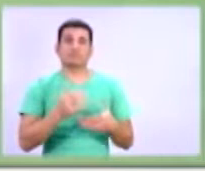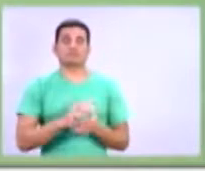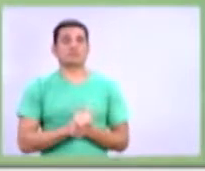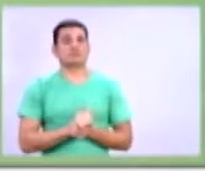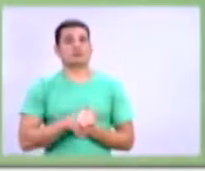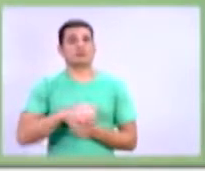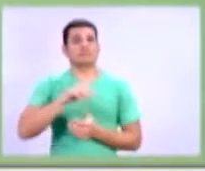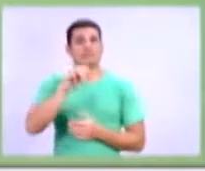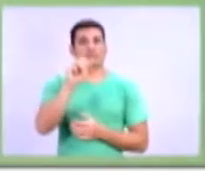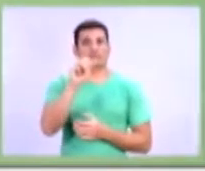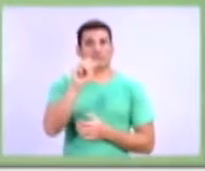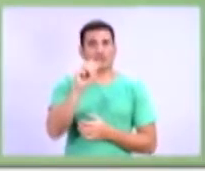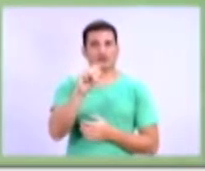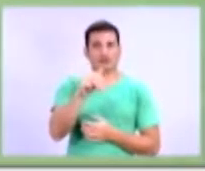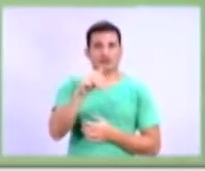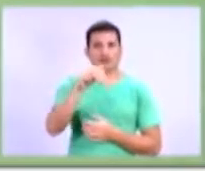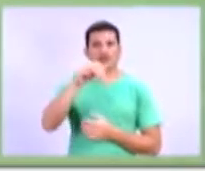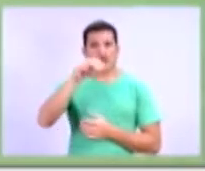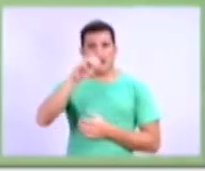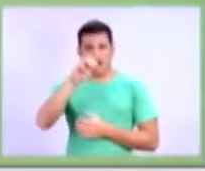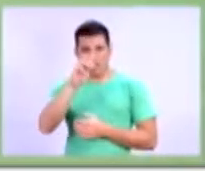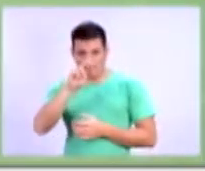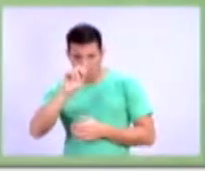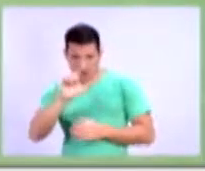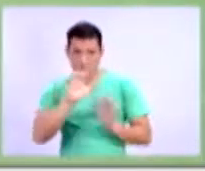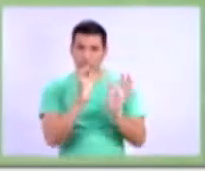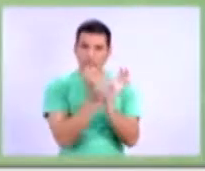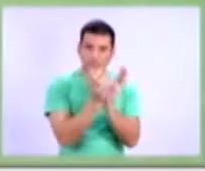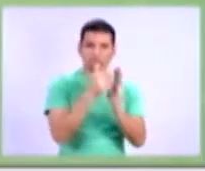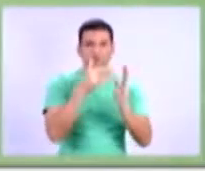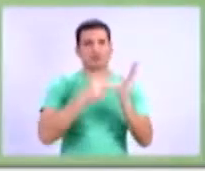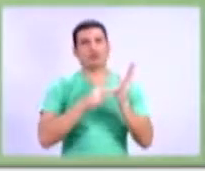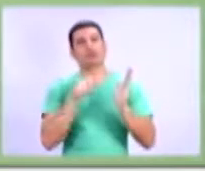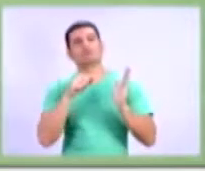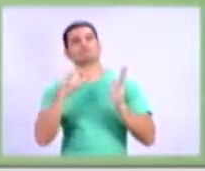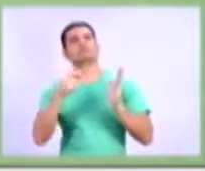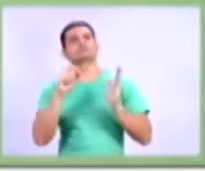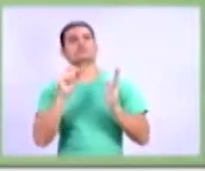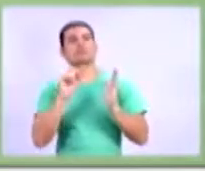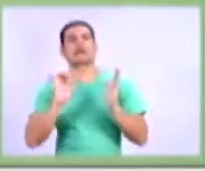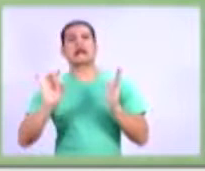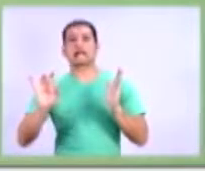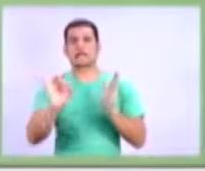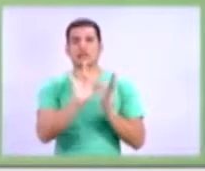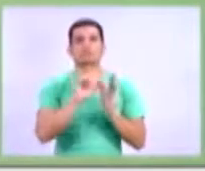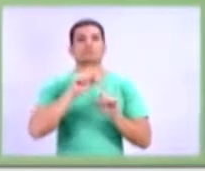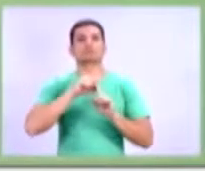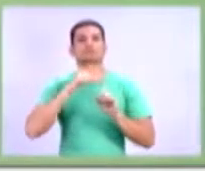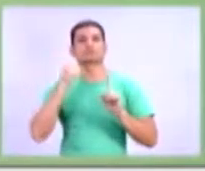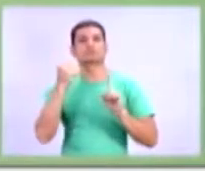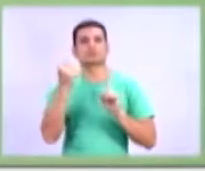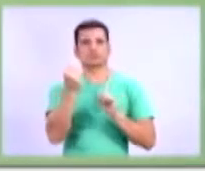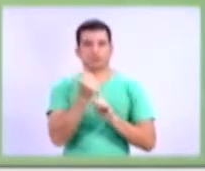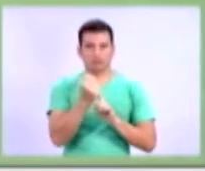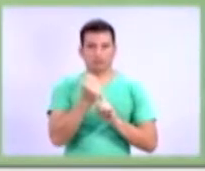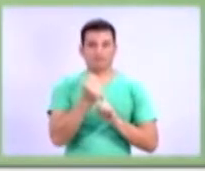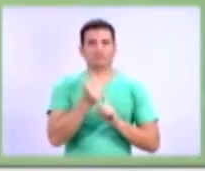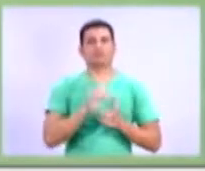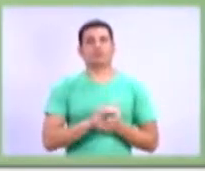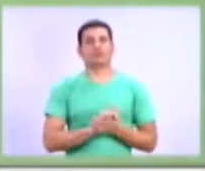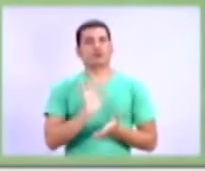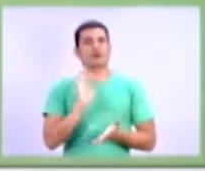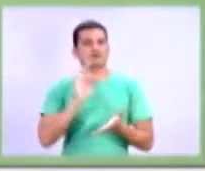a realidade social de cada sociedade. E a realidade social na